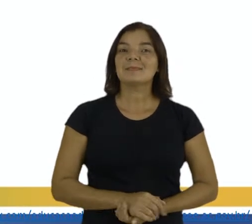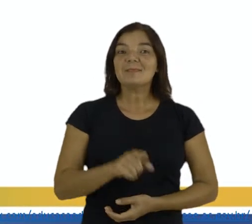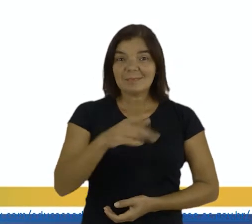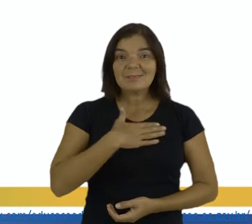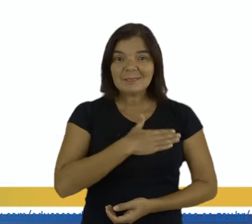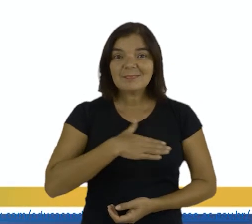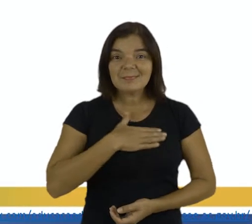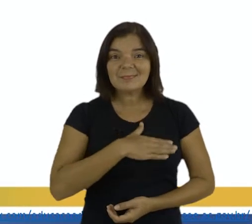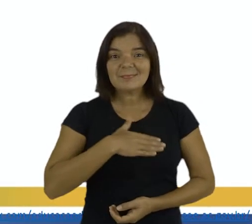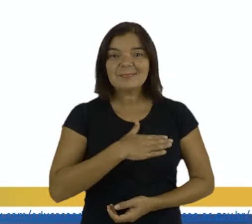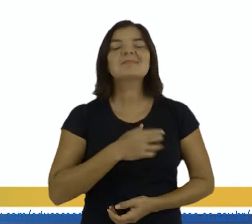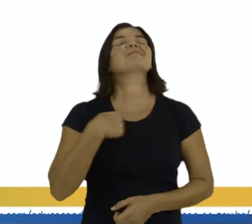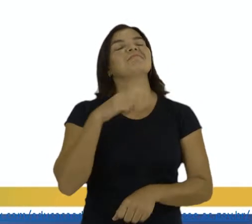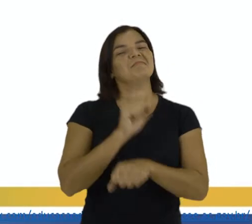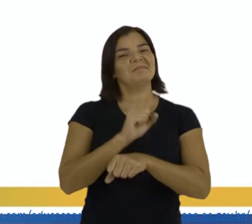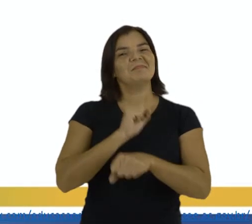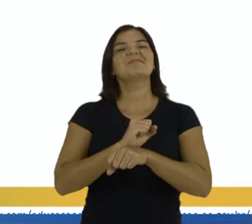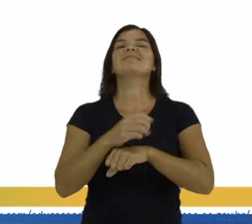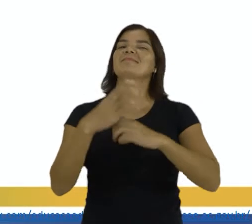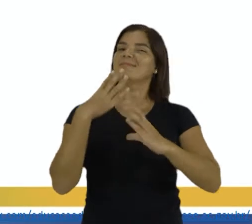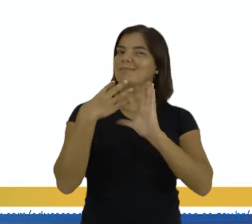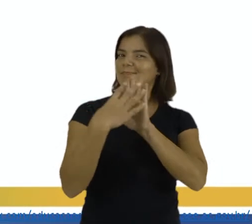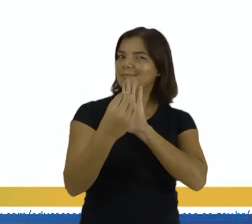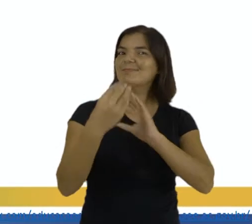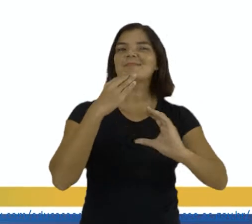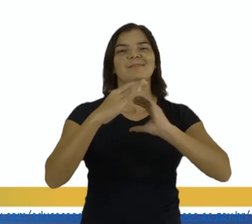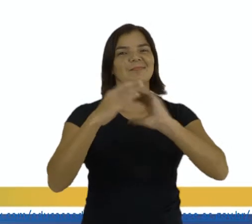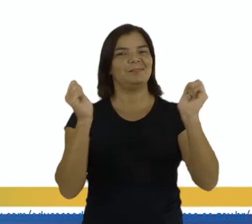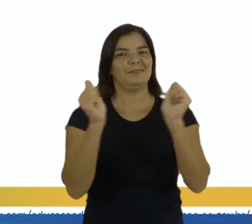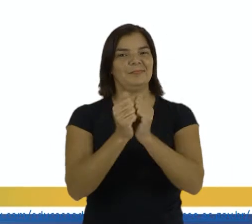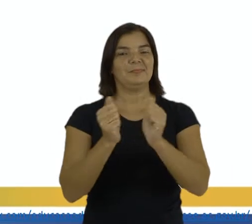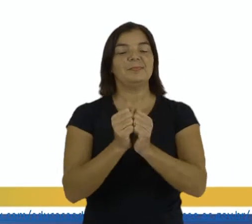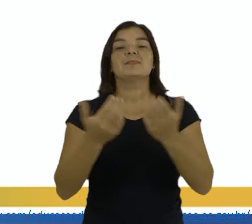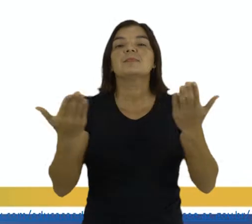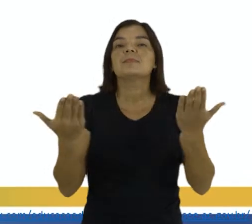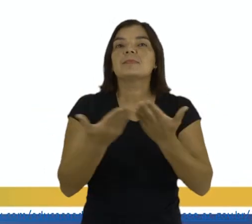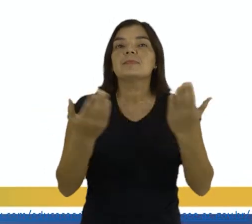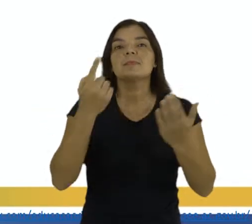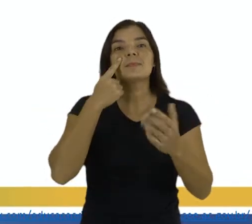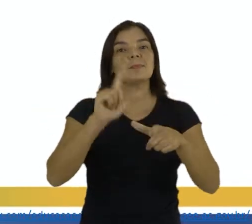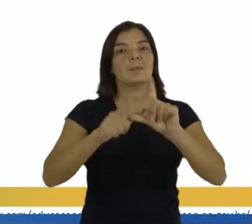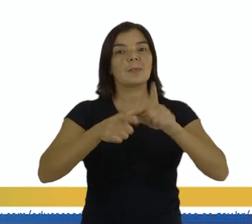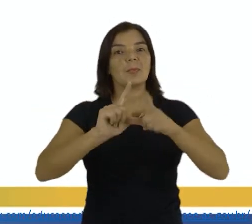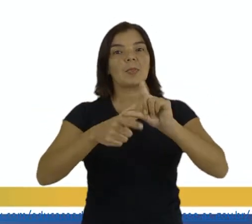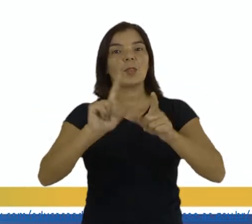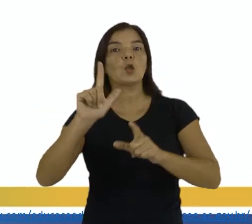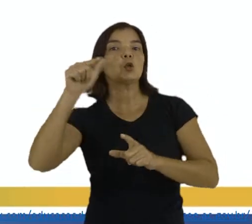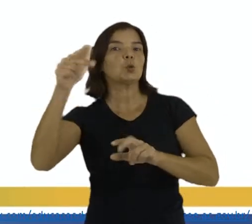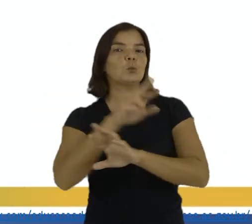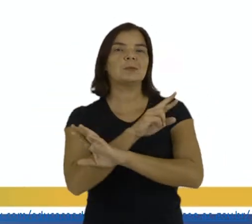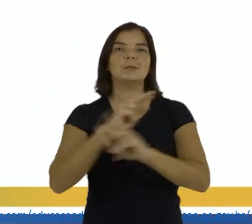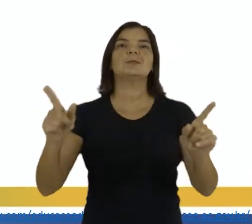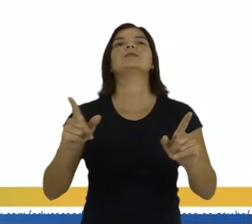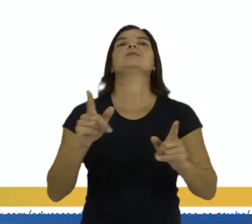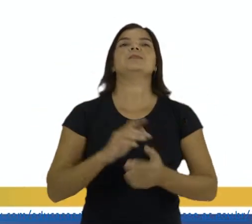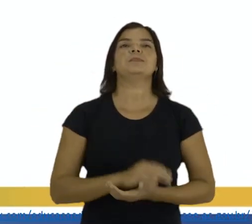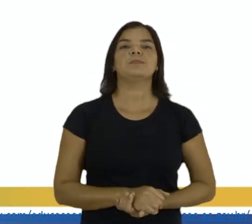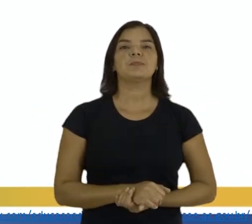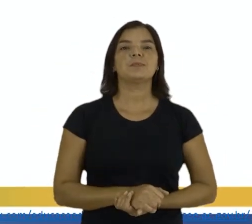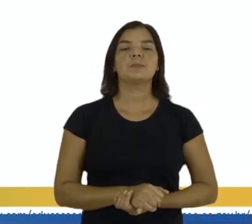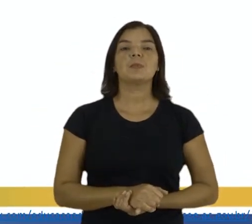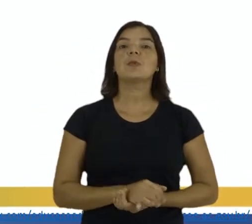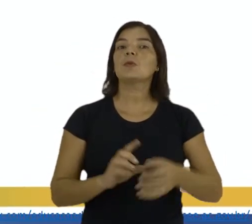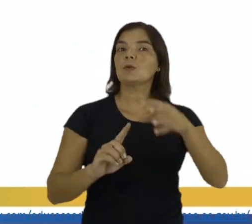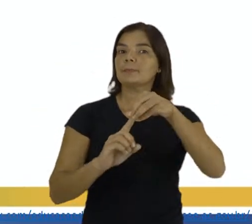gostaram? Espero que vocês tenham cantado comigo. Agora, vocês vão ver a letra dessa música diferente e com